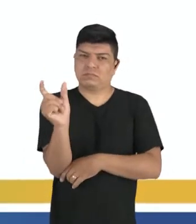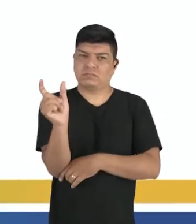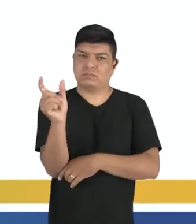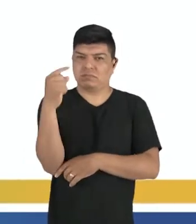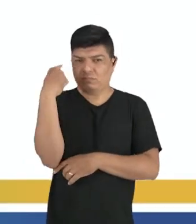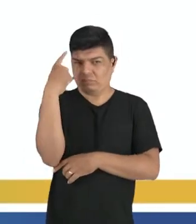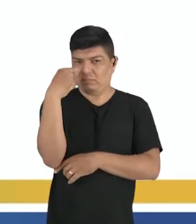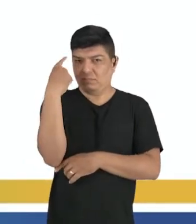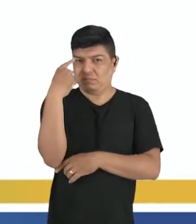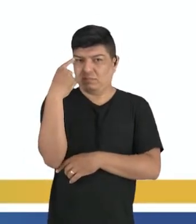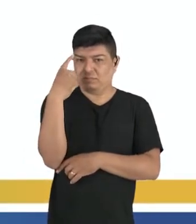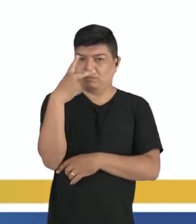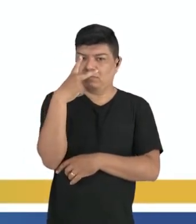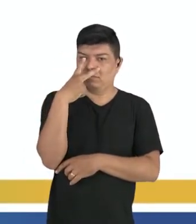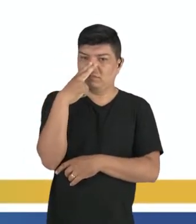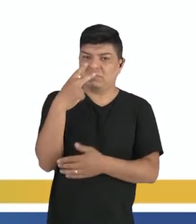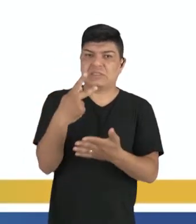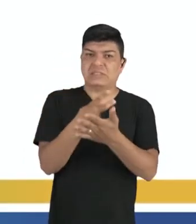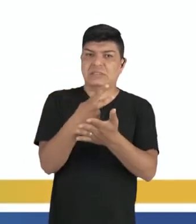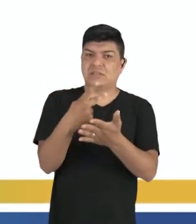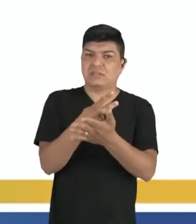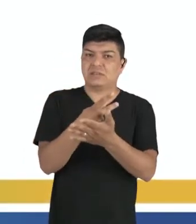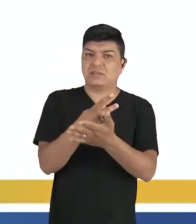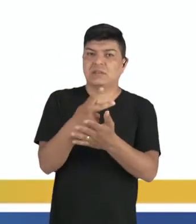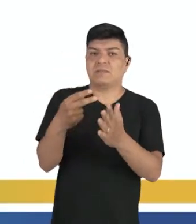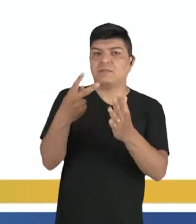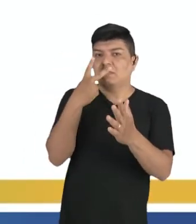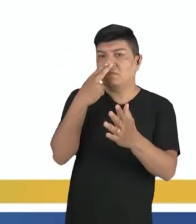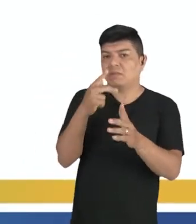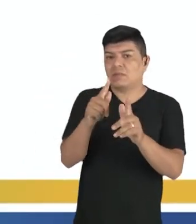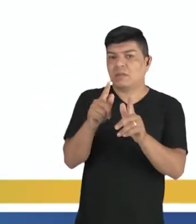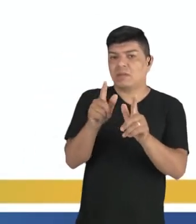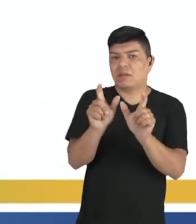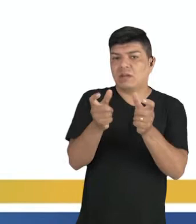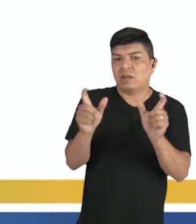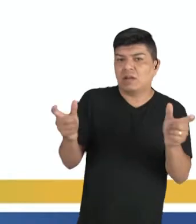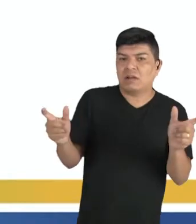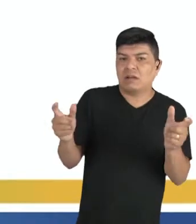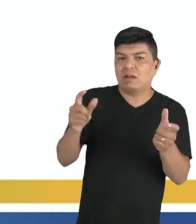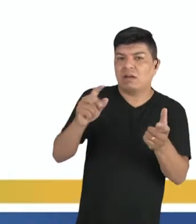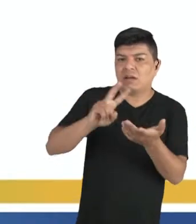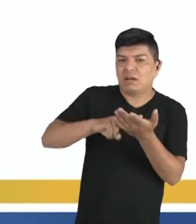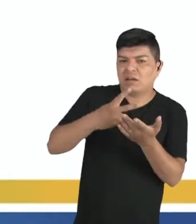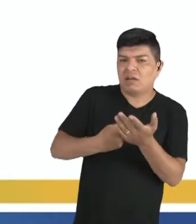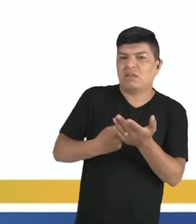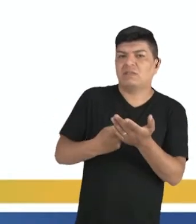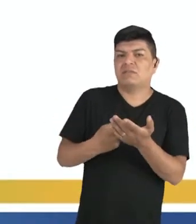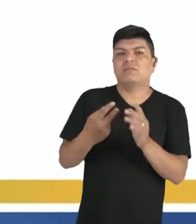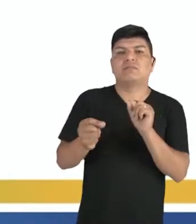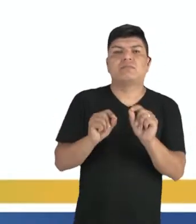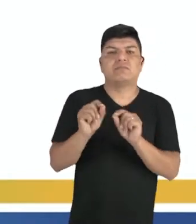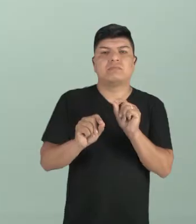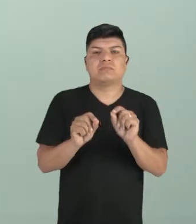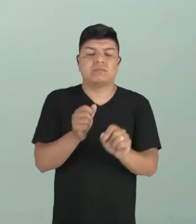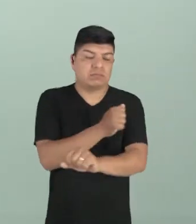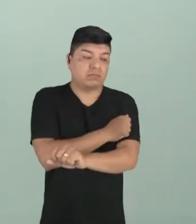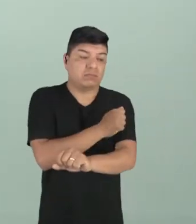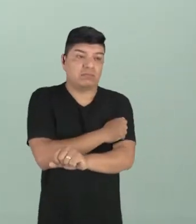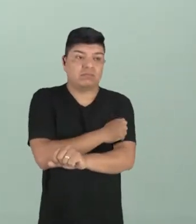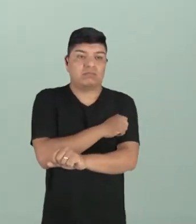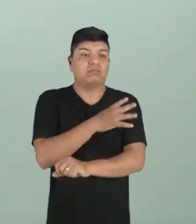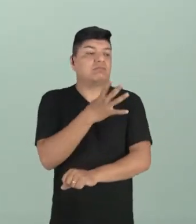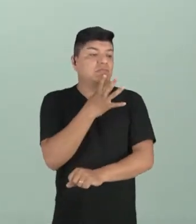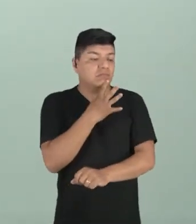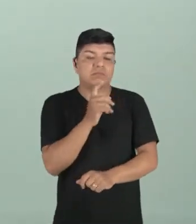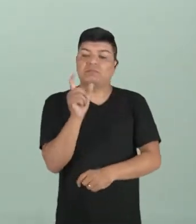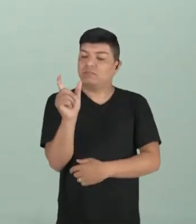eu vou, né, cair até num pequeno erro, que é fazer a gramática tradução. O que é gramática e tradução? É quando o aluno ele reconhece